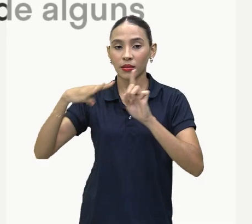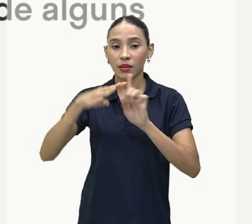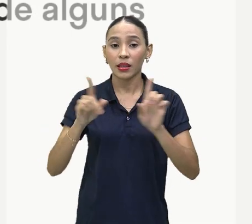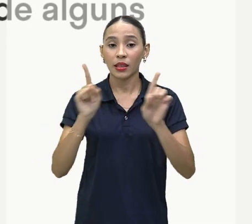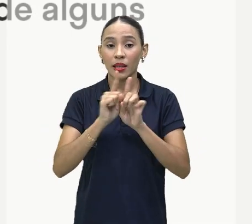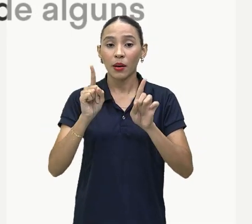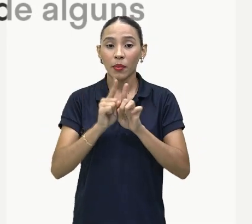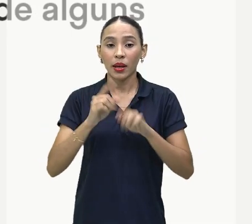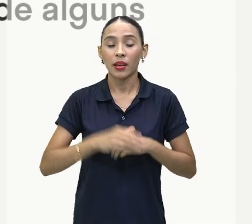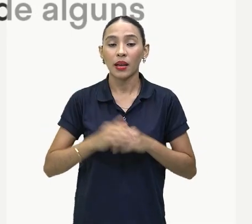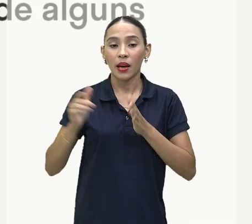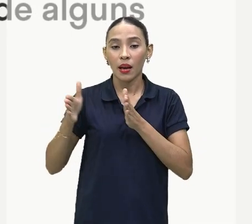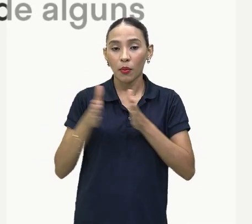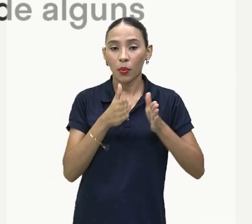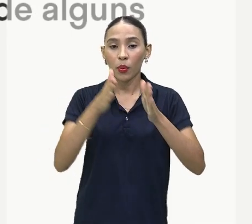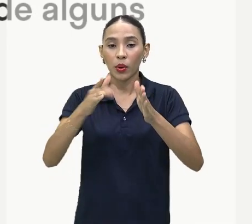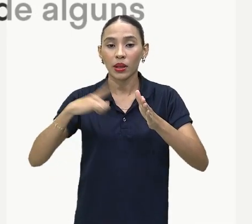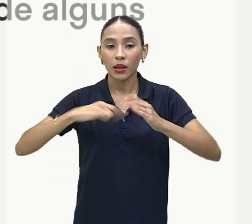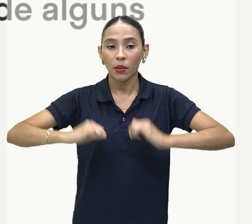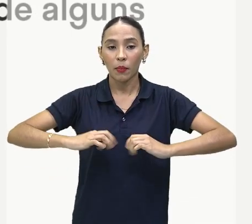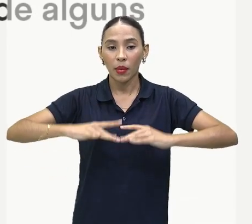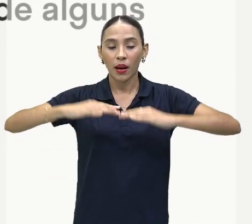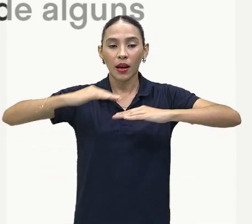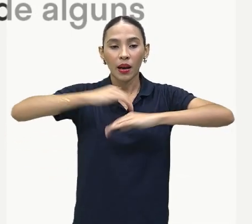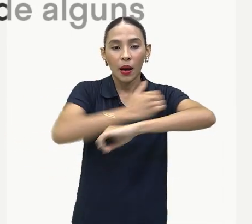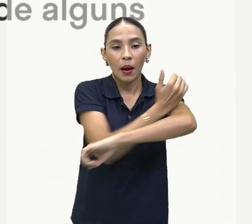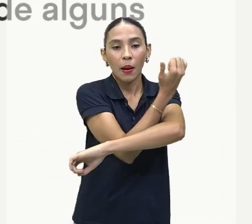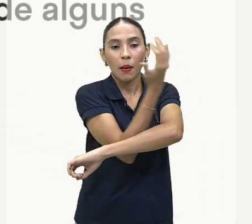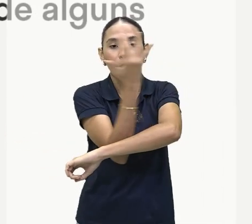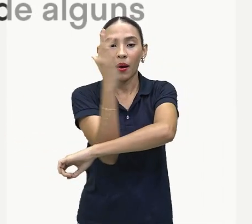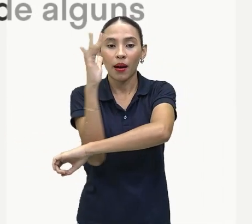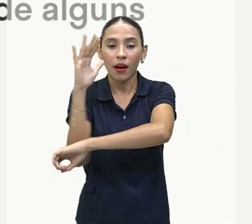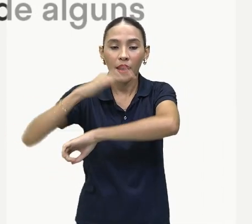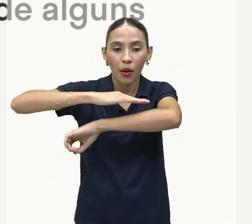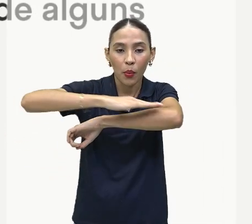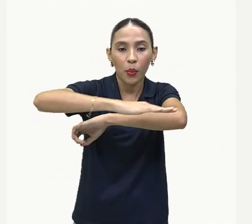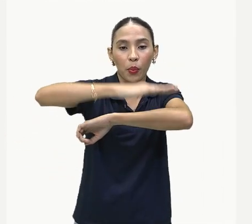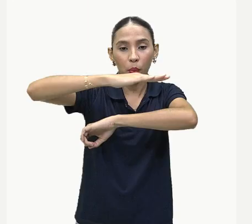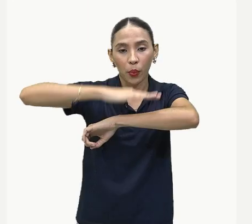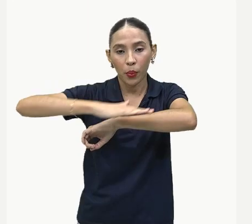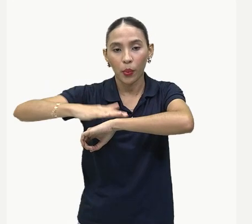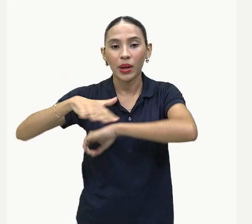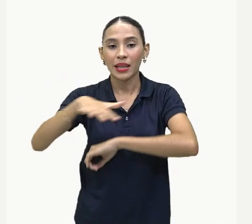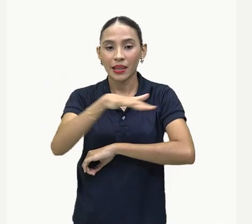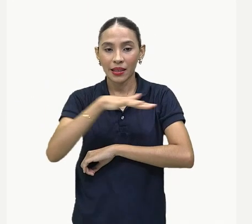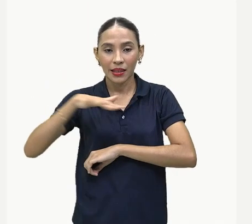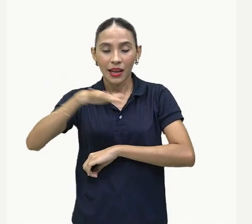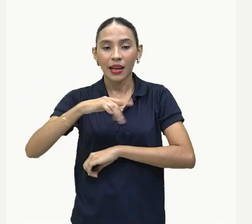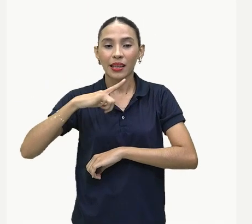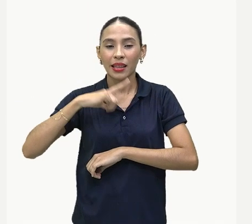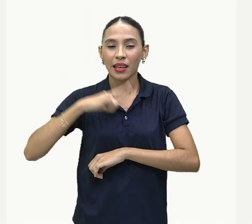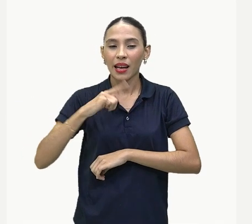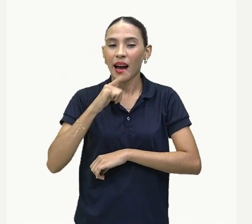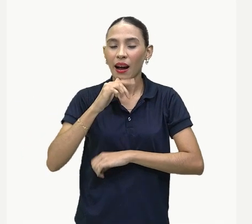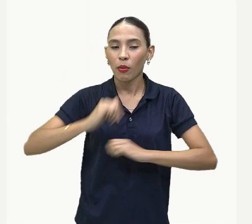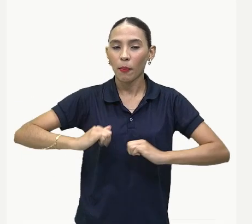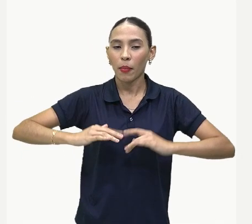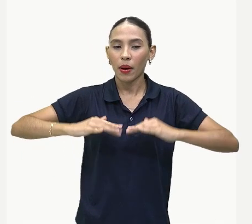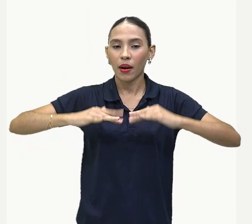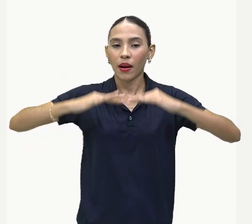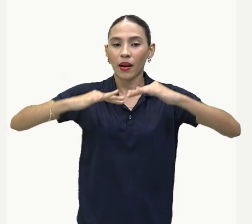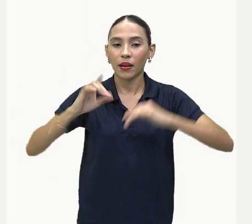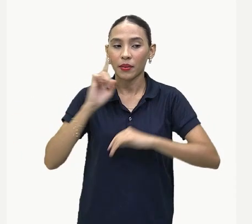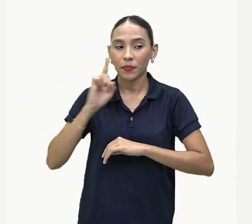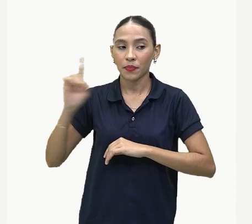sua superfície está coberta por uma mata densa e por áreas alagadas. Então, nós